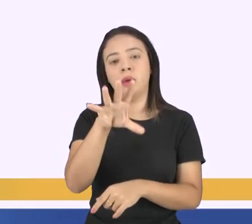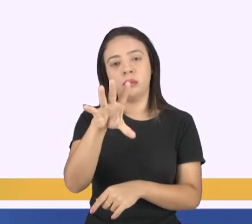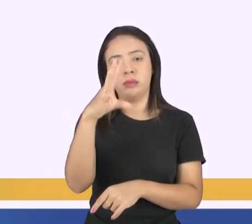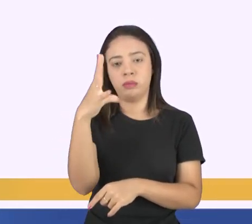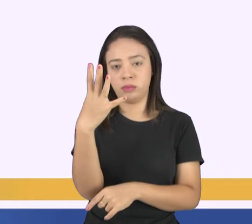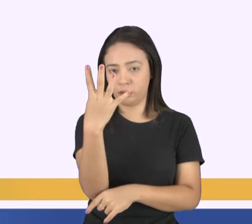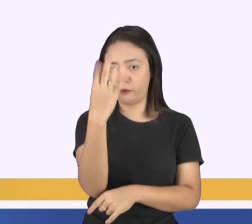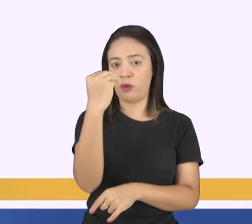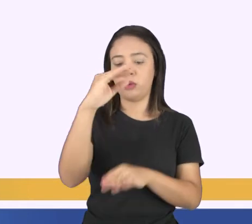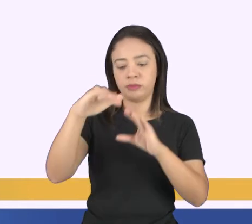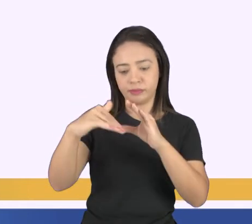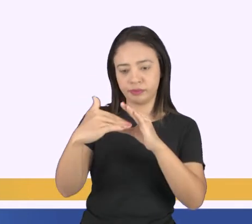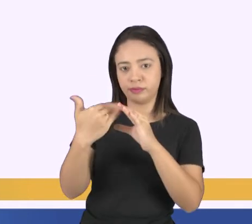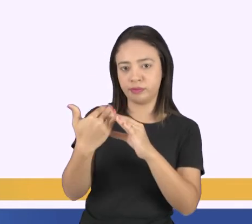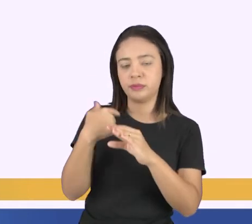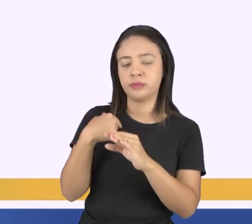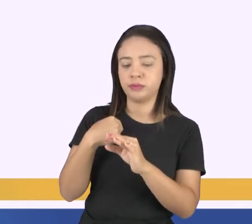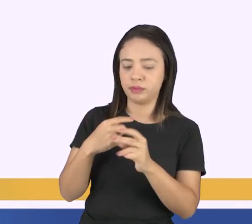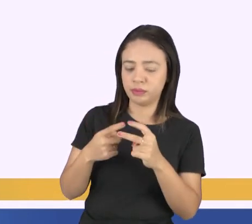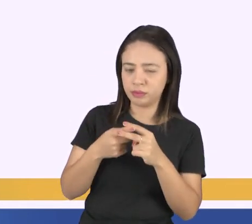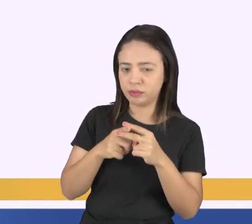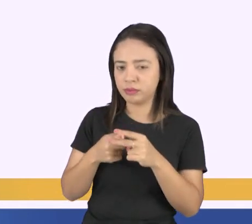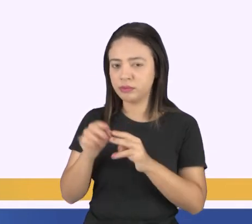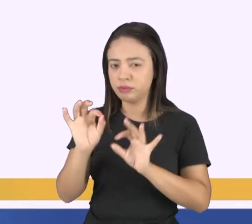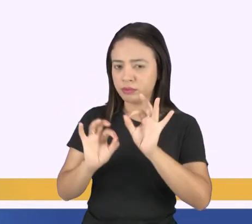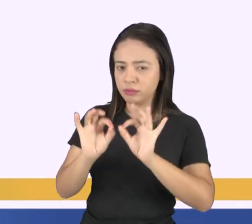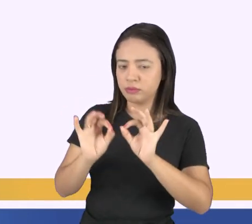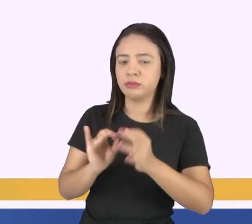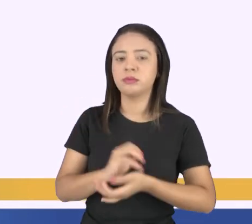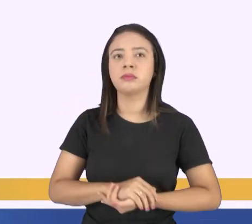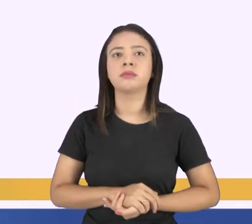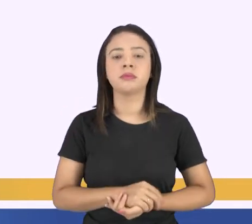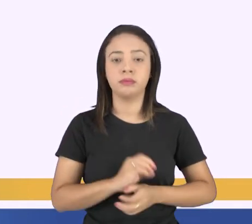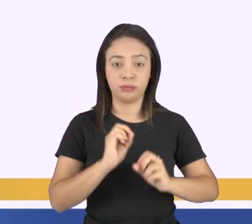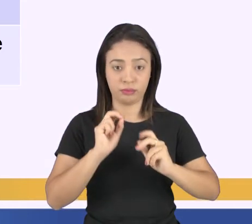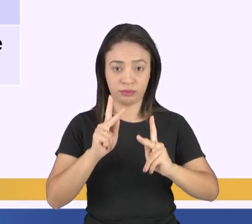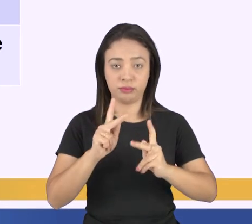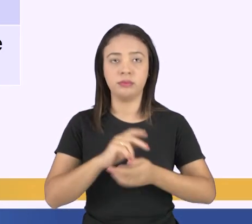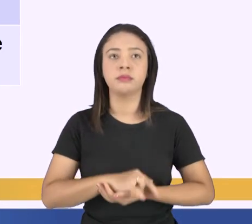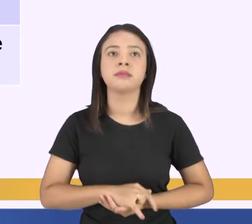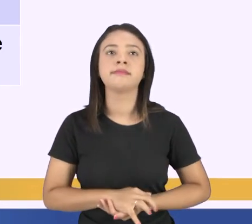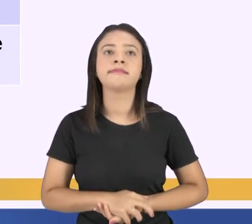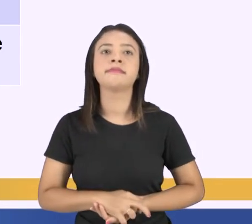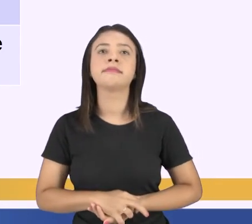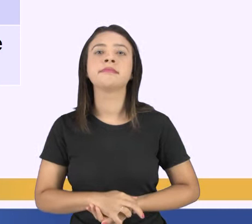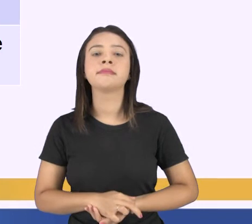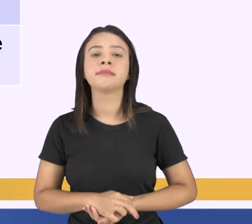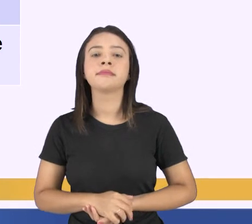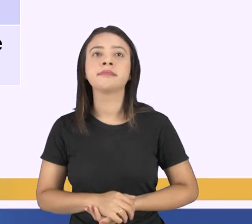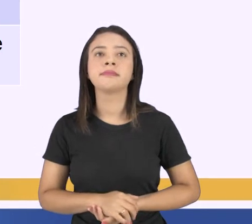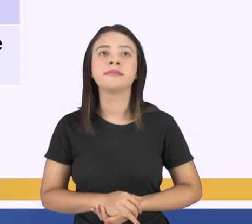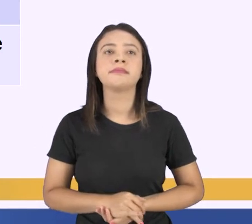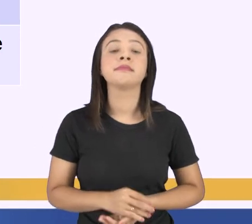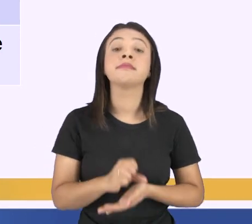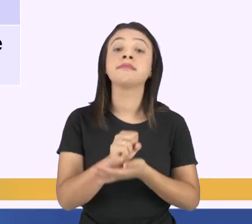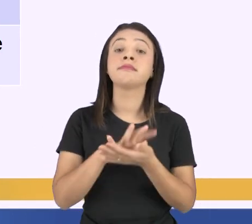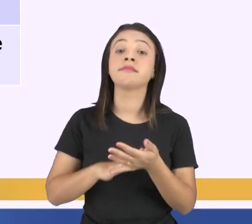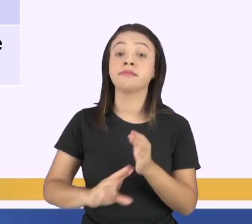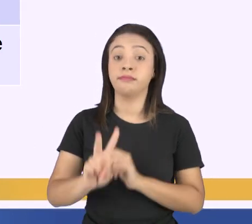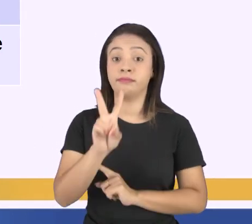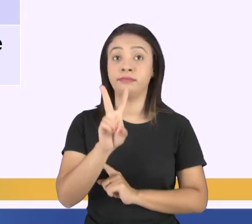respondido, e vão enviar para mim, que eu vou estar conferindo, colocando na planilha, tá bom? Já no item 2